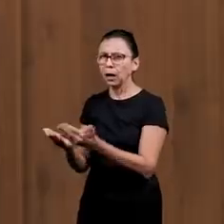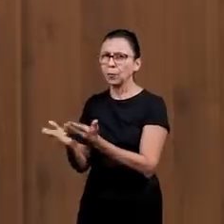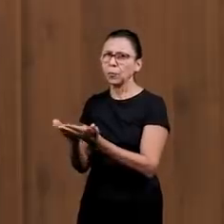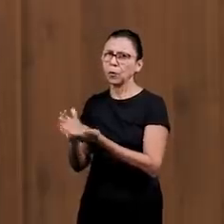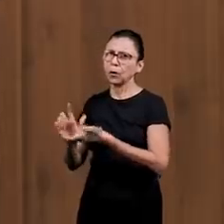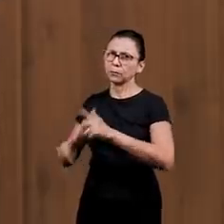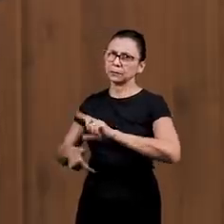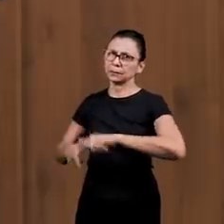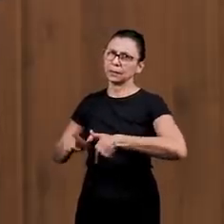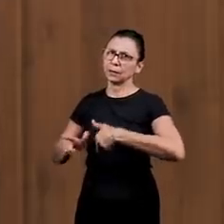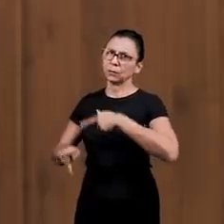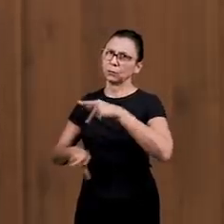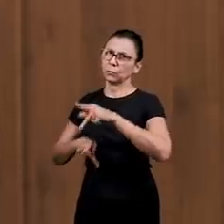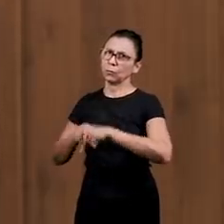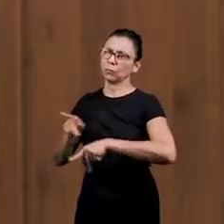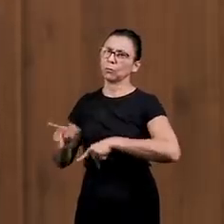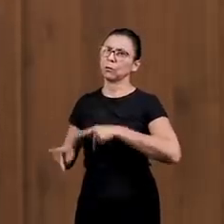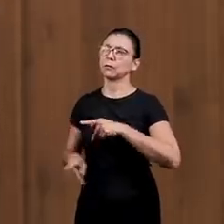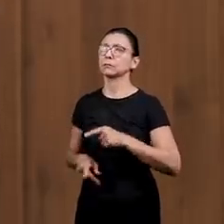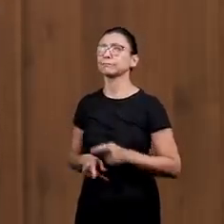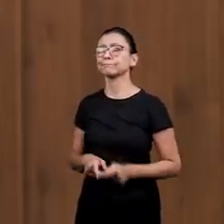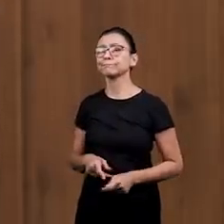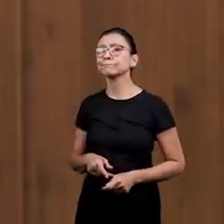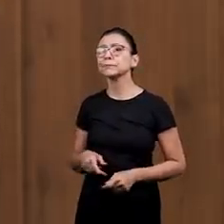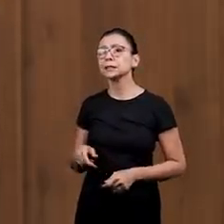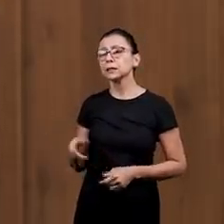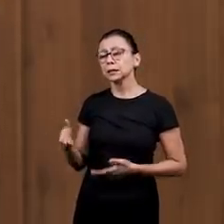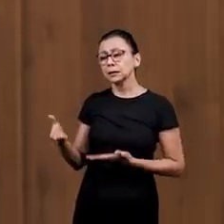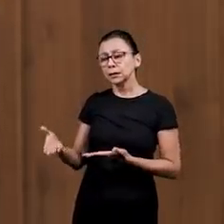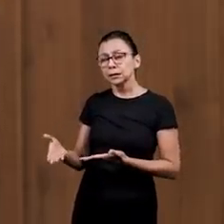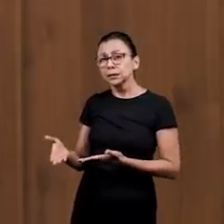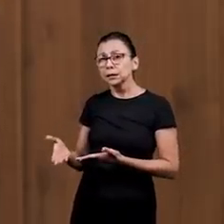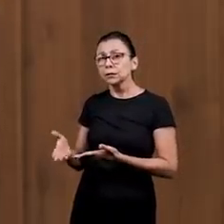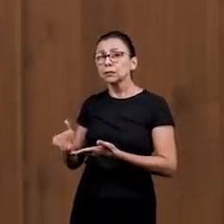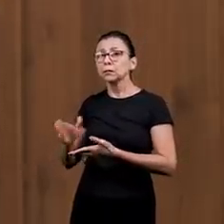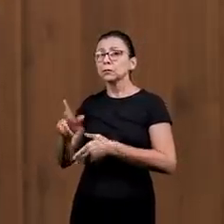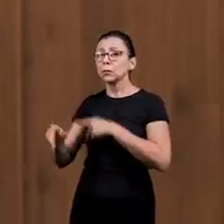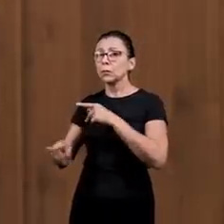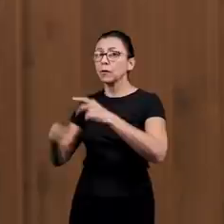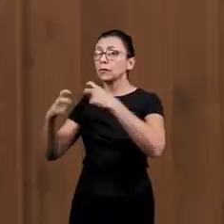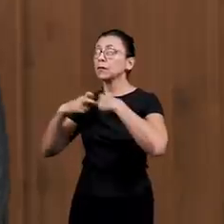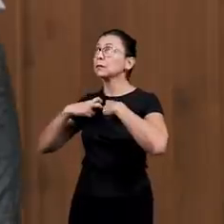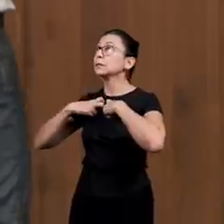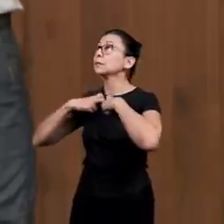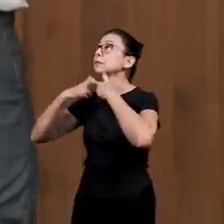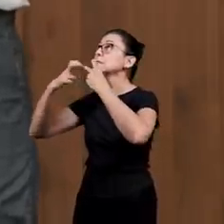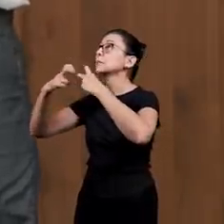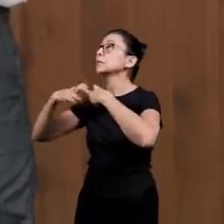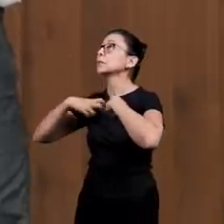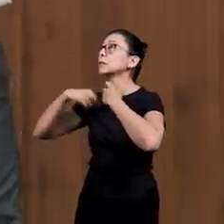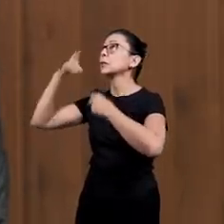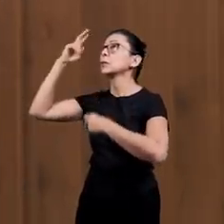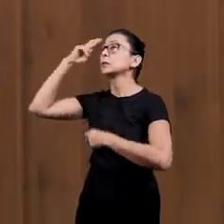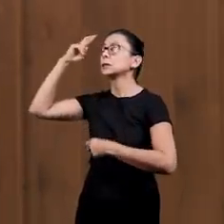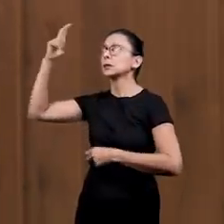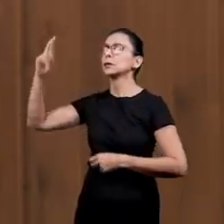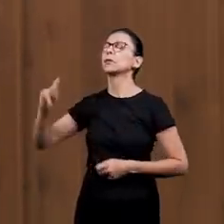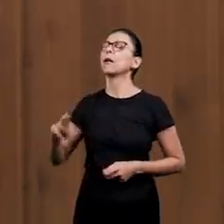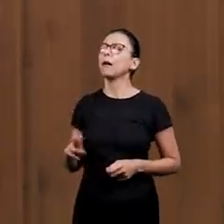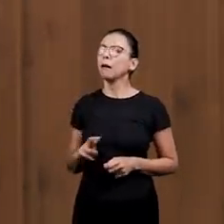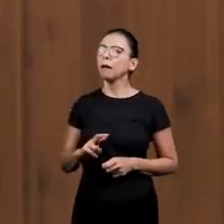empobrecido. Nós vimos que o povo de Deus, então, clamou ao Senhor, e o Senhor levantou Gideão